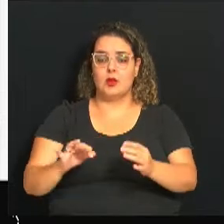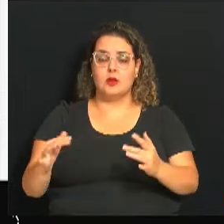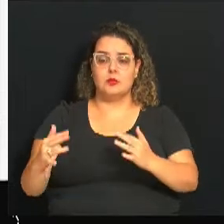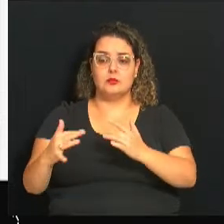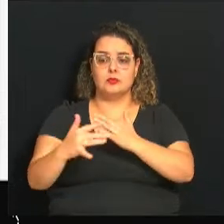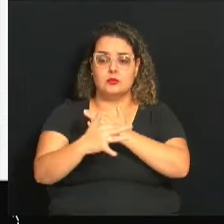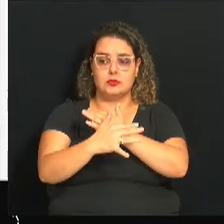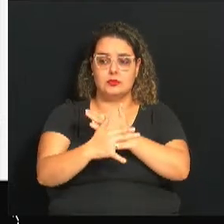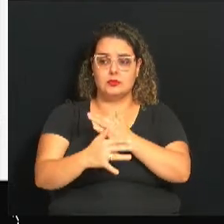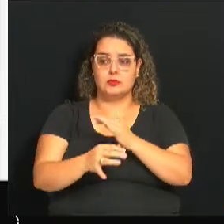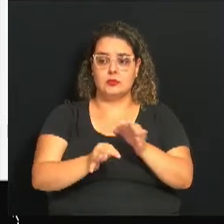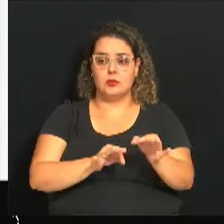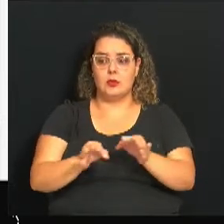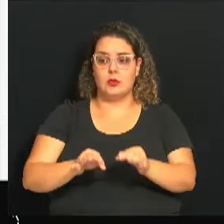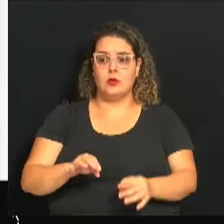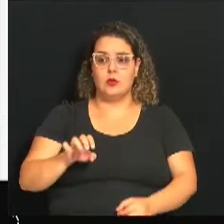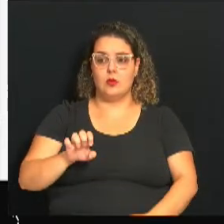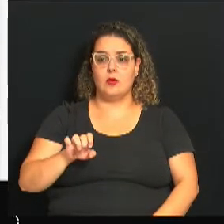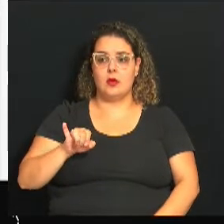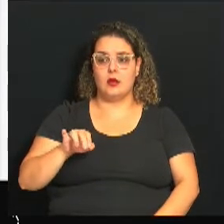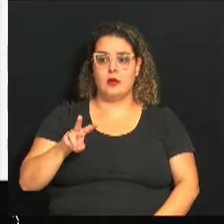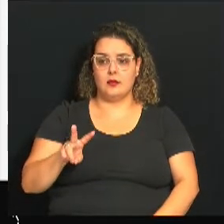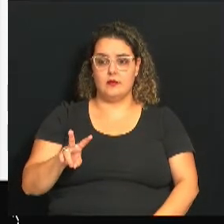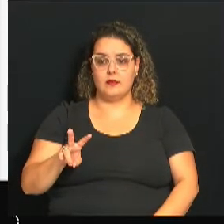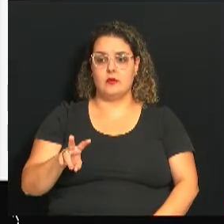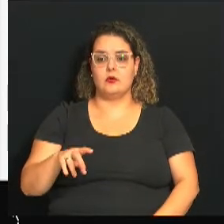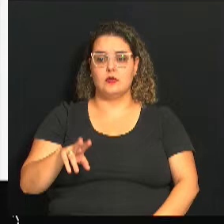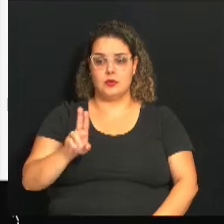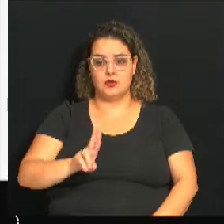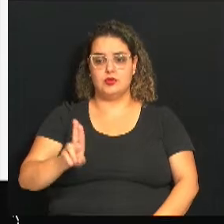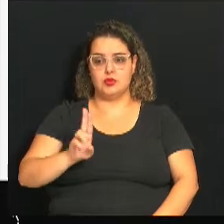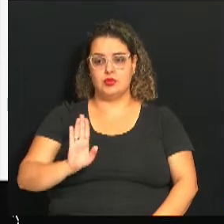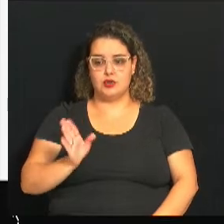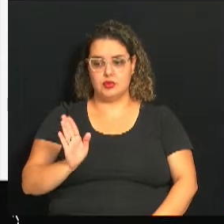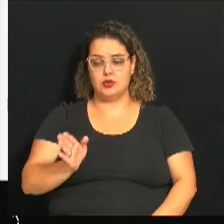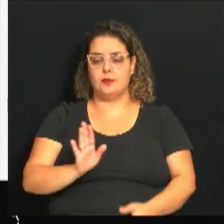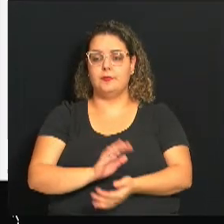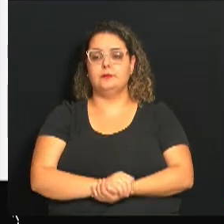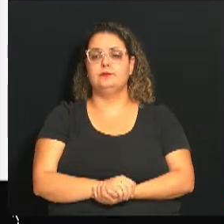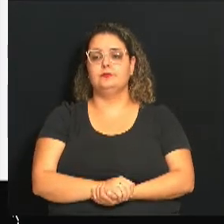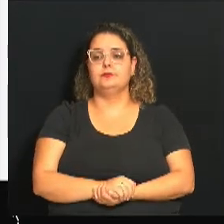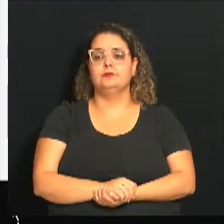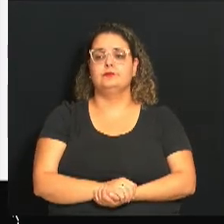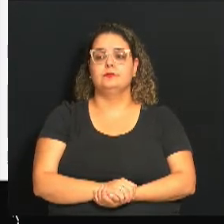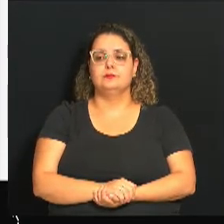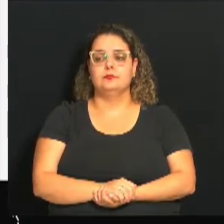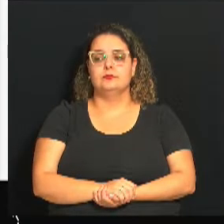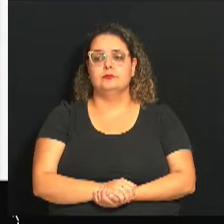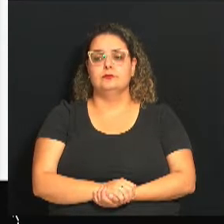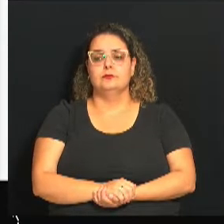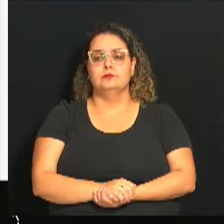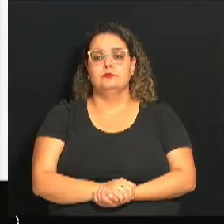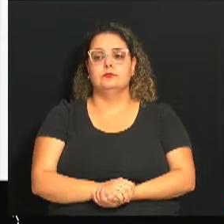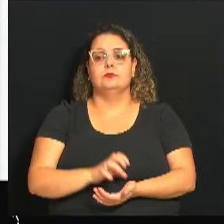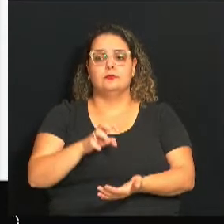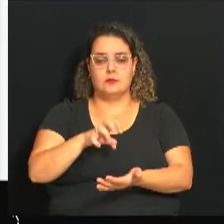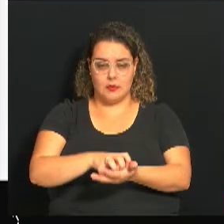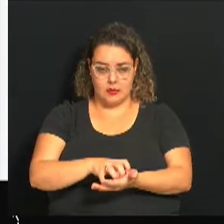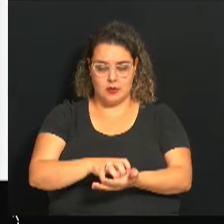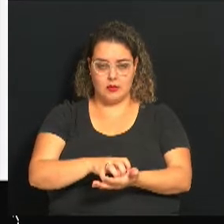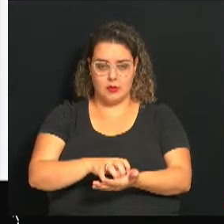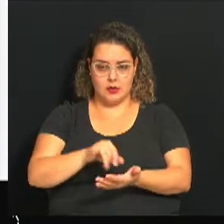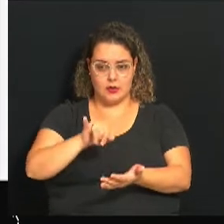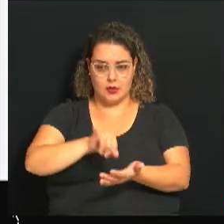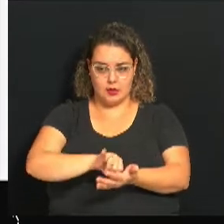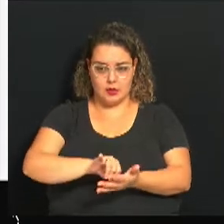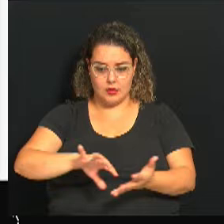vocês, o Wave a gente já está implementando, ok? Então, o centro ele tem que ser sustentável e inovador.